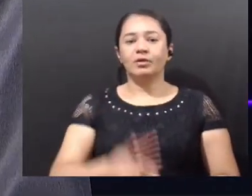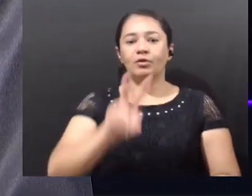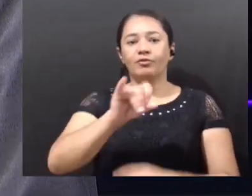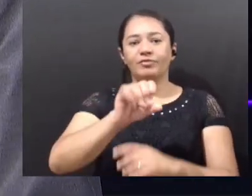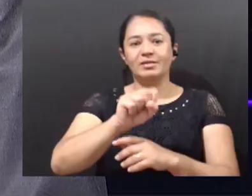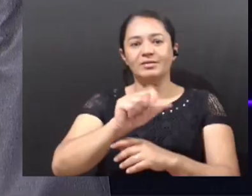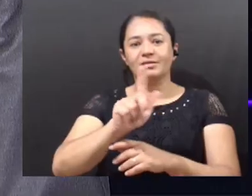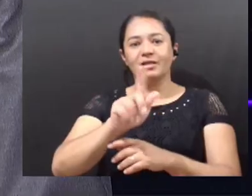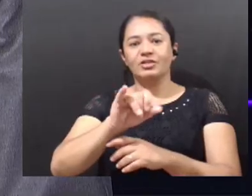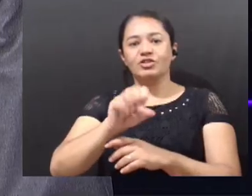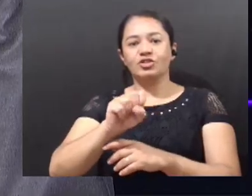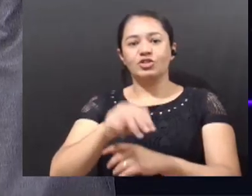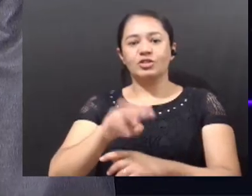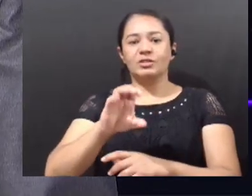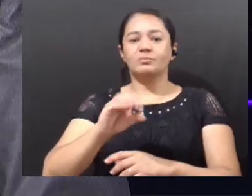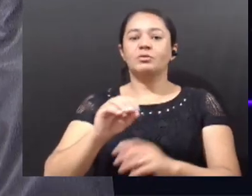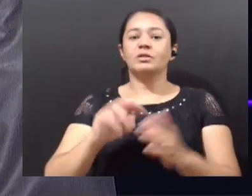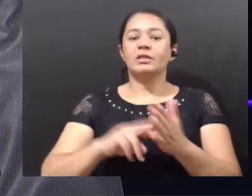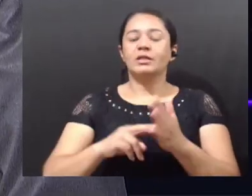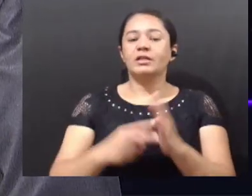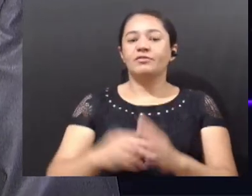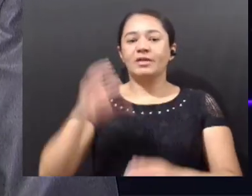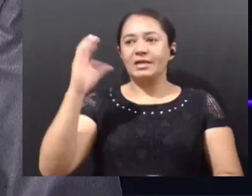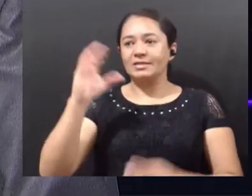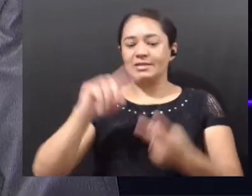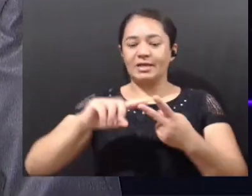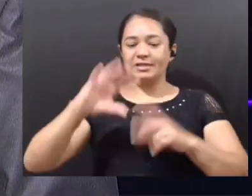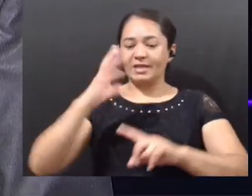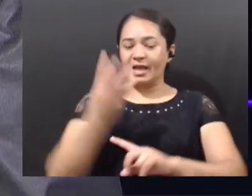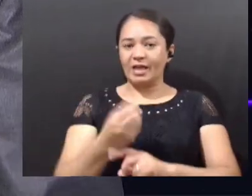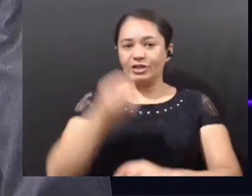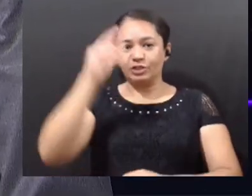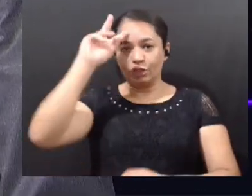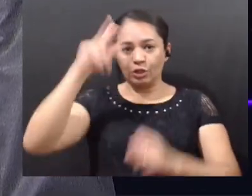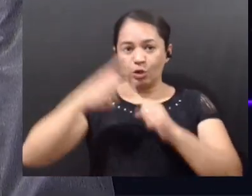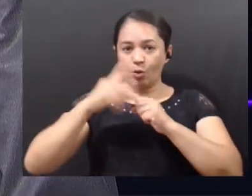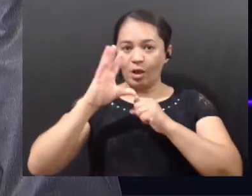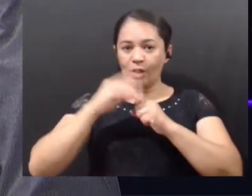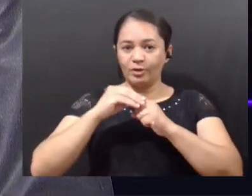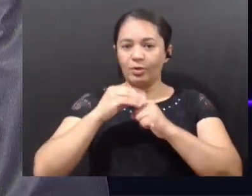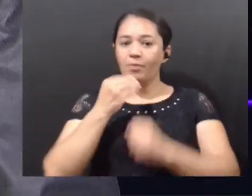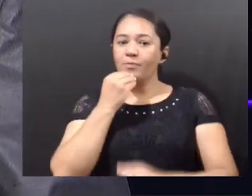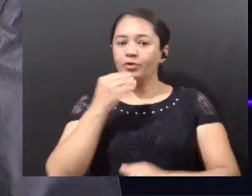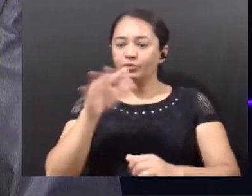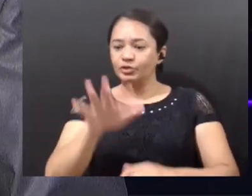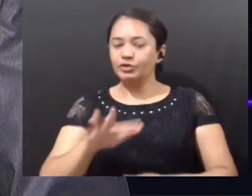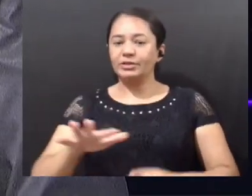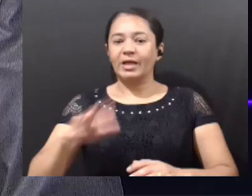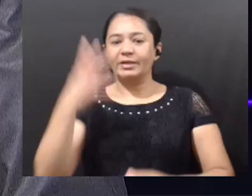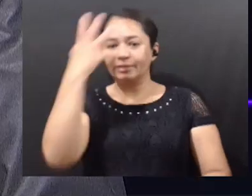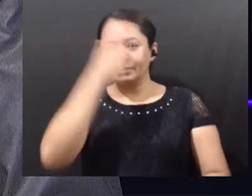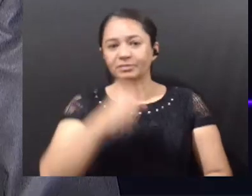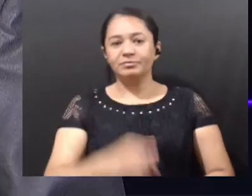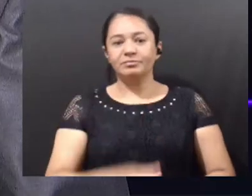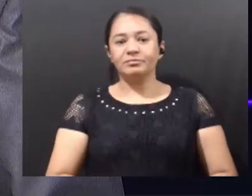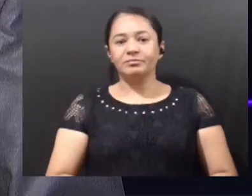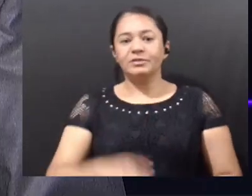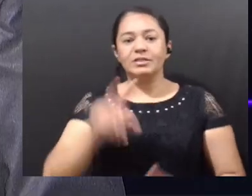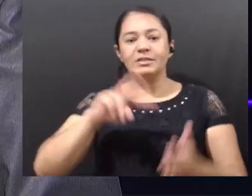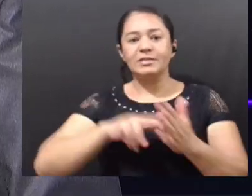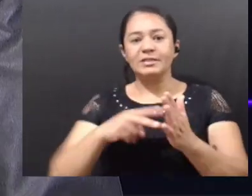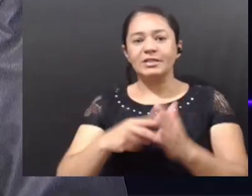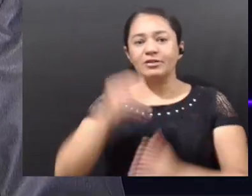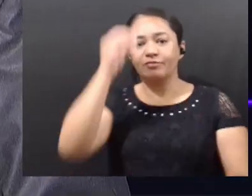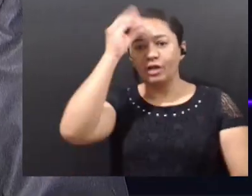arte do autoconhecimento. A oportunidade na área da beleza, no empreendedorismo, é o conhecimento, é você se